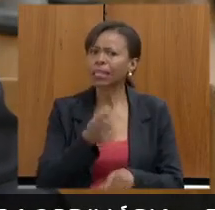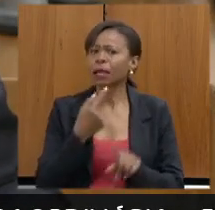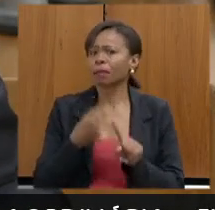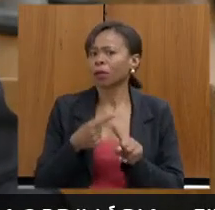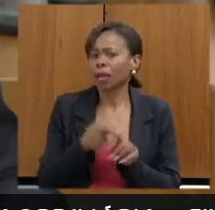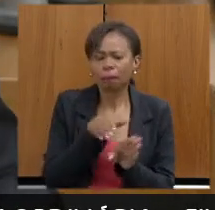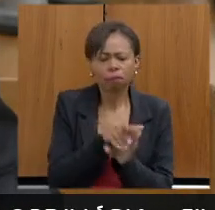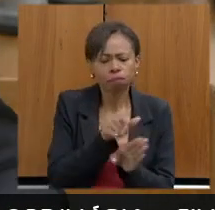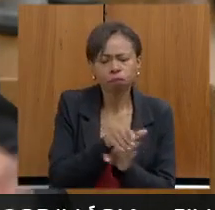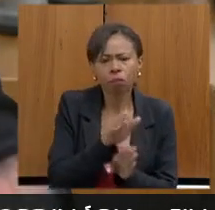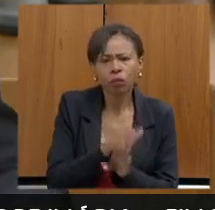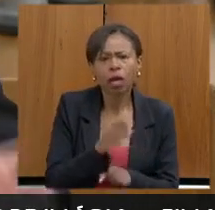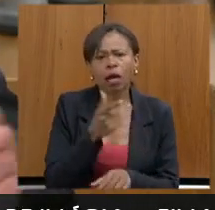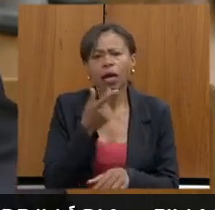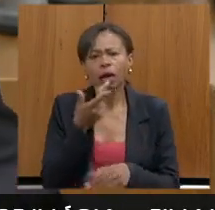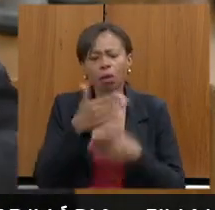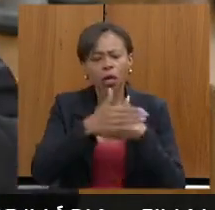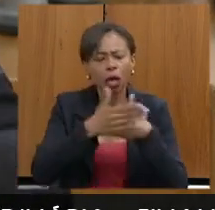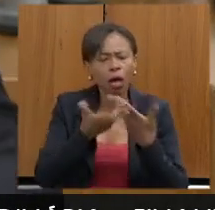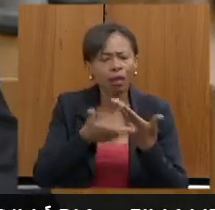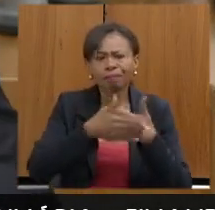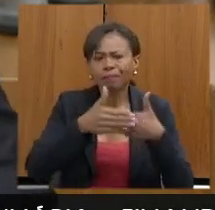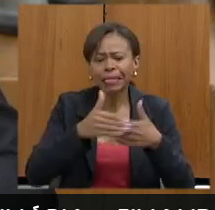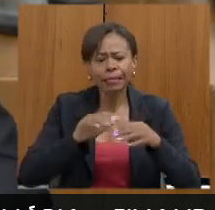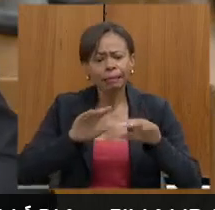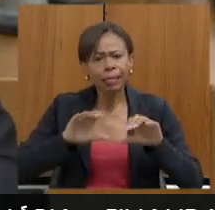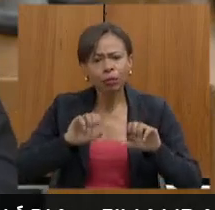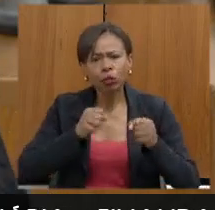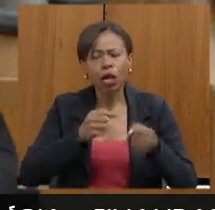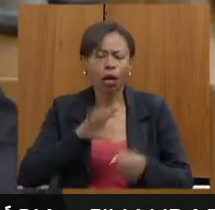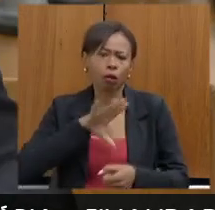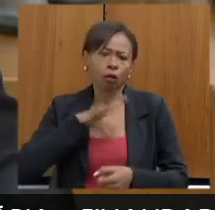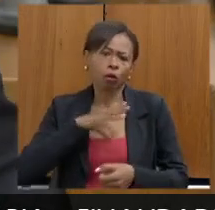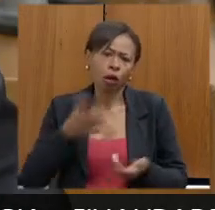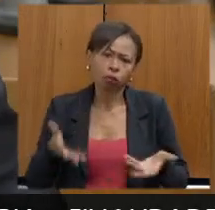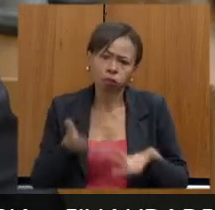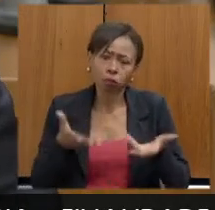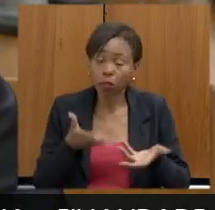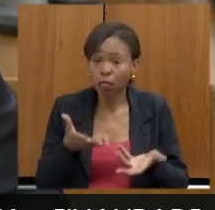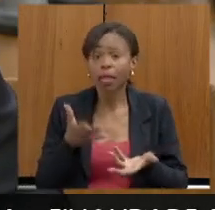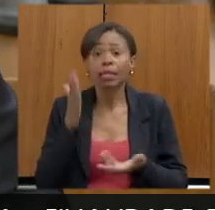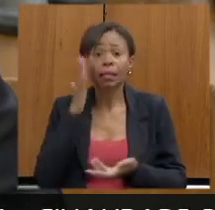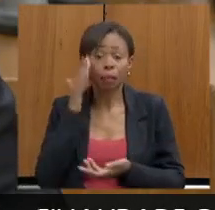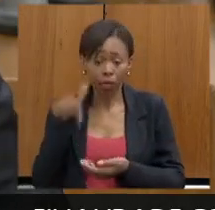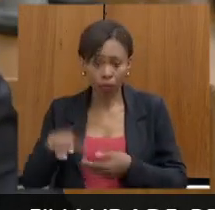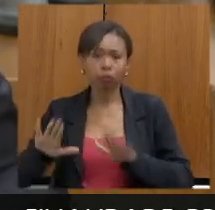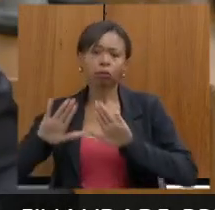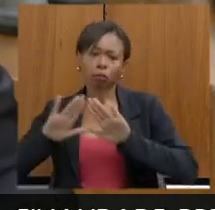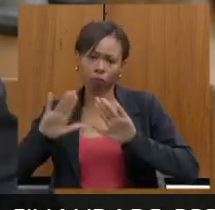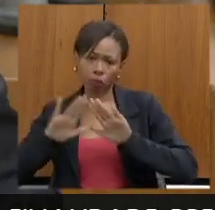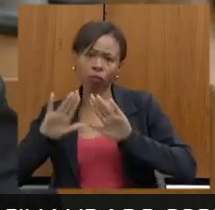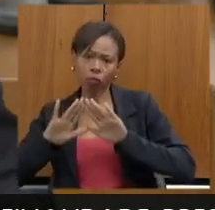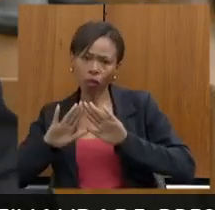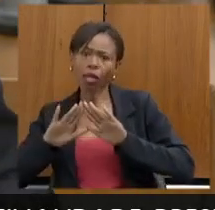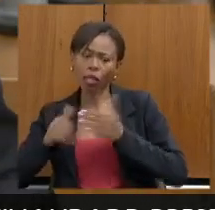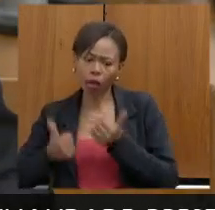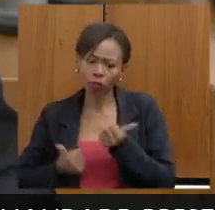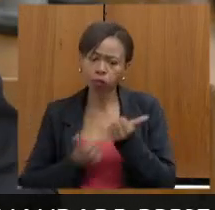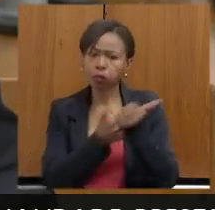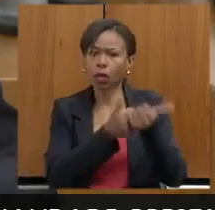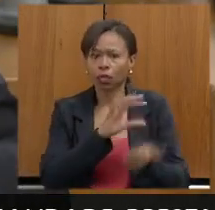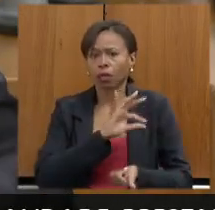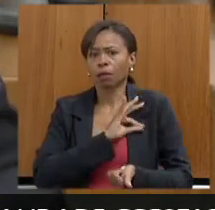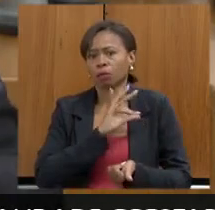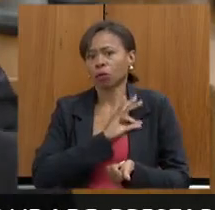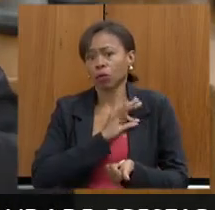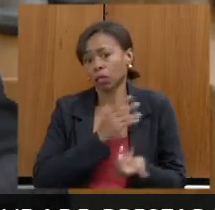lhe de encorajamento a palavra gente saber que a assembleia está assim com deputados que estão indo lá da polícia e do lado da legalidade do lado